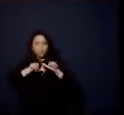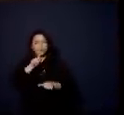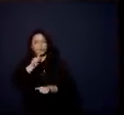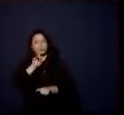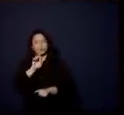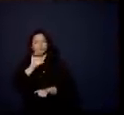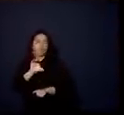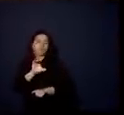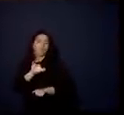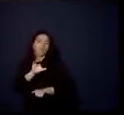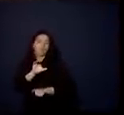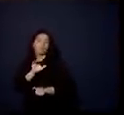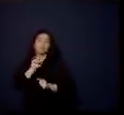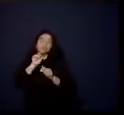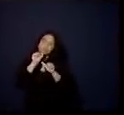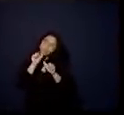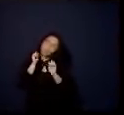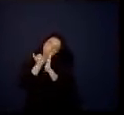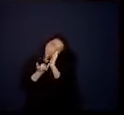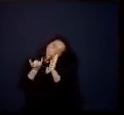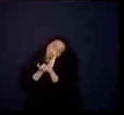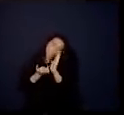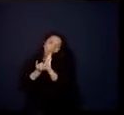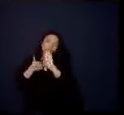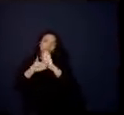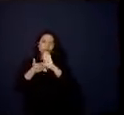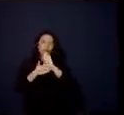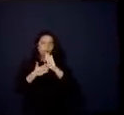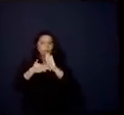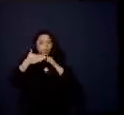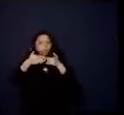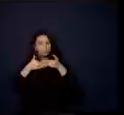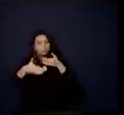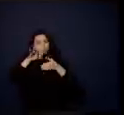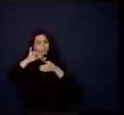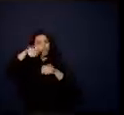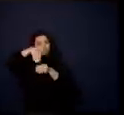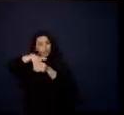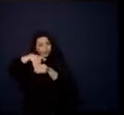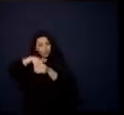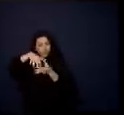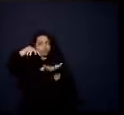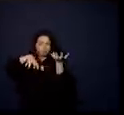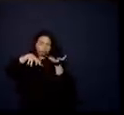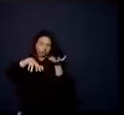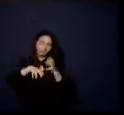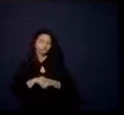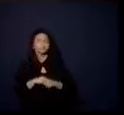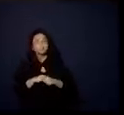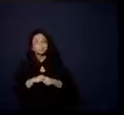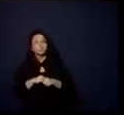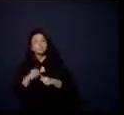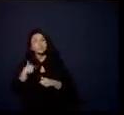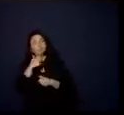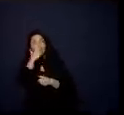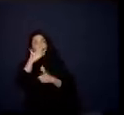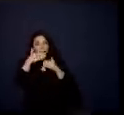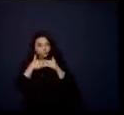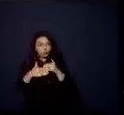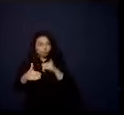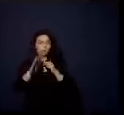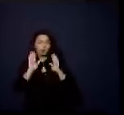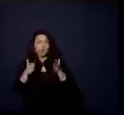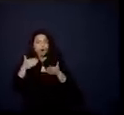da proposta constitucional da reforma tributária a ser votada pelo pelo congresso nacional então sim eu diria que pela